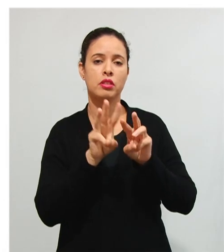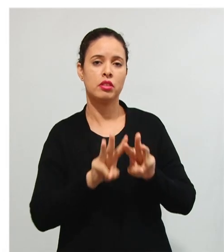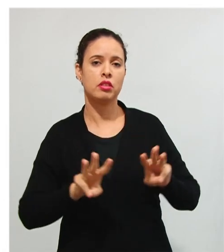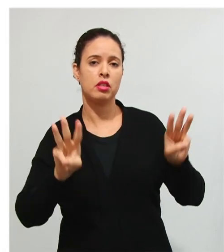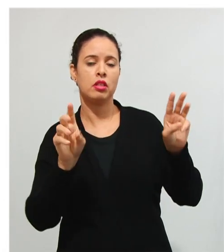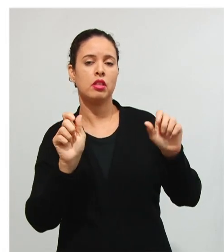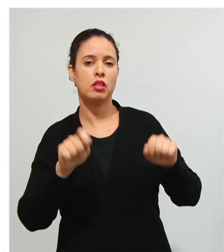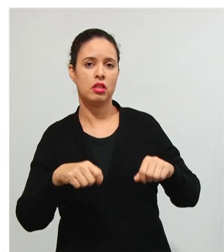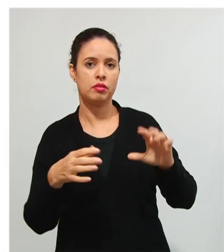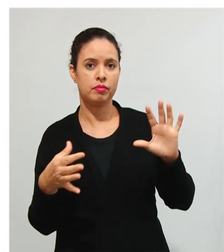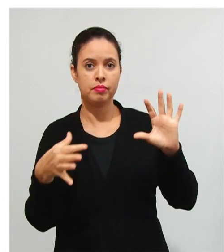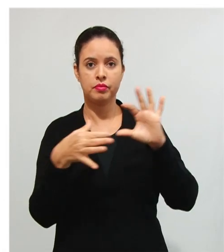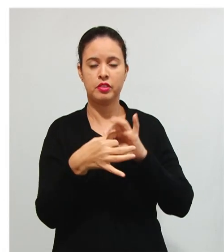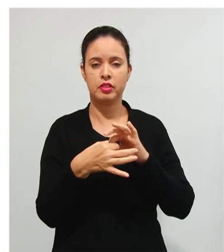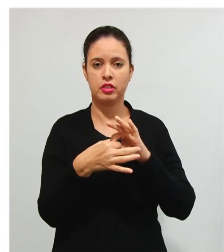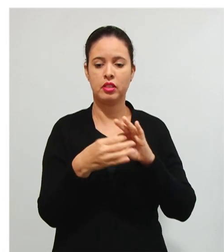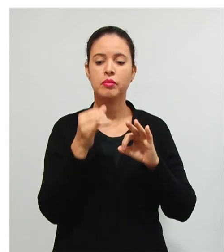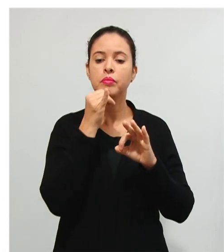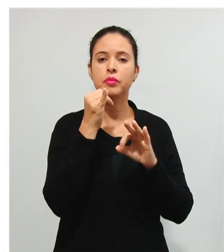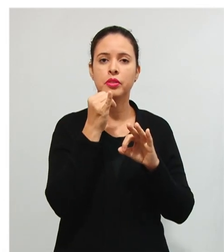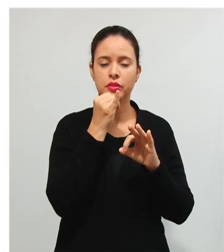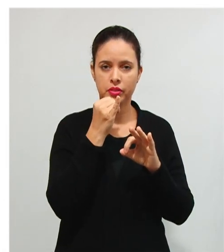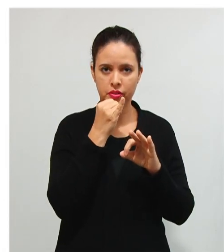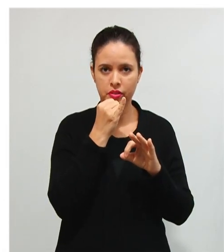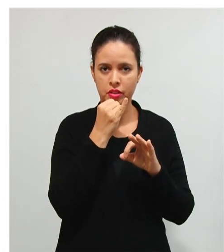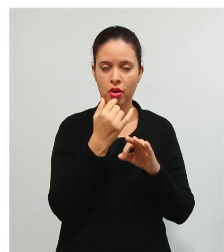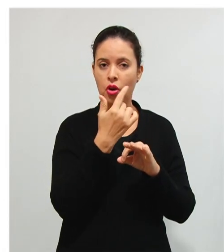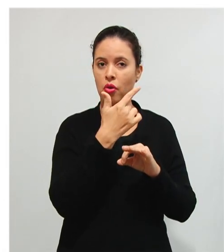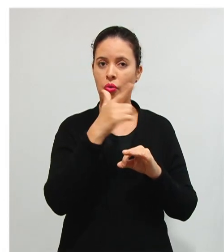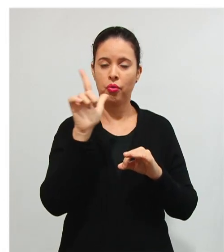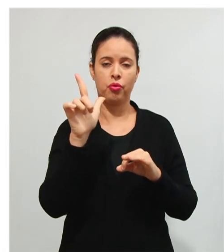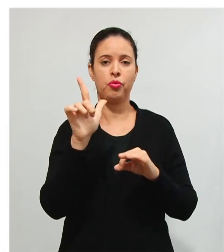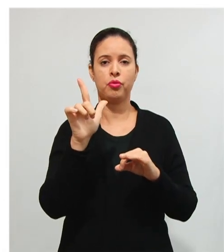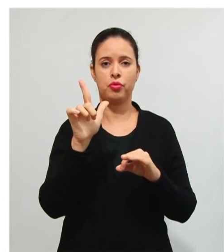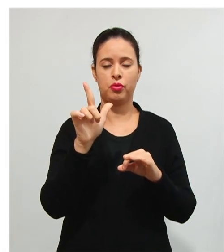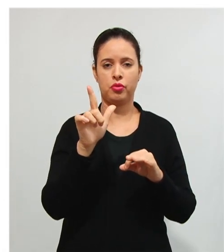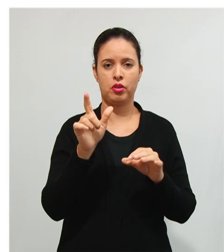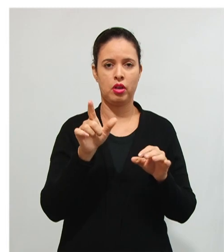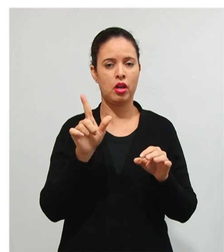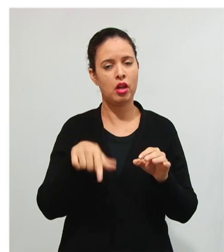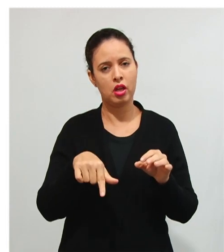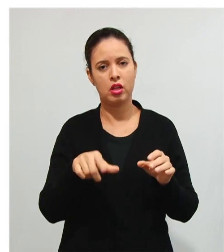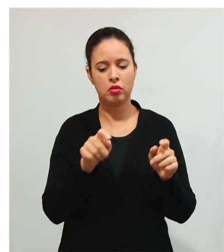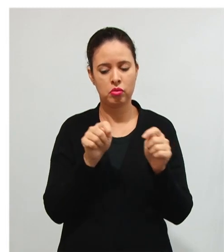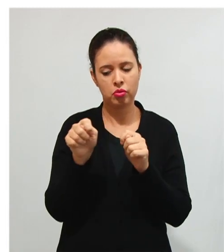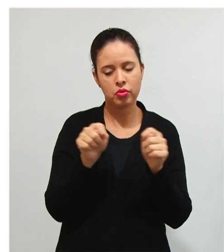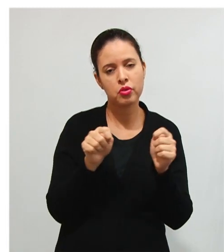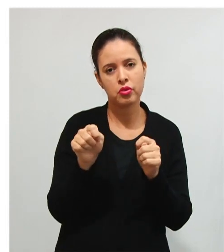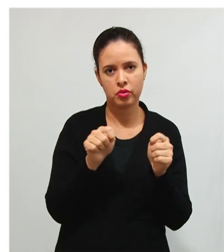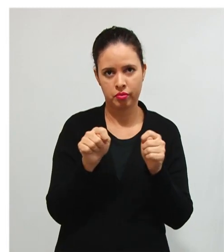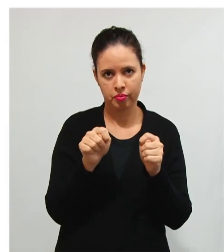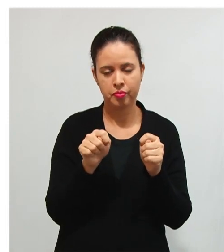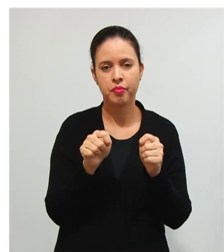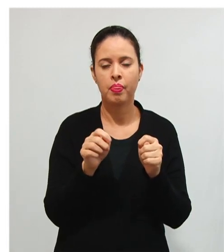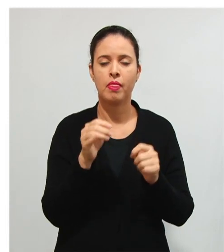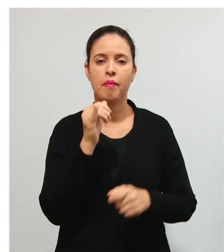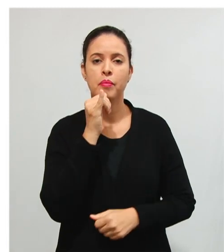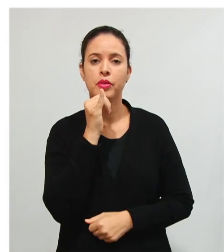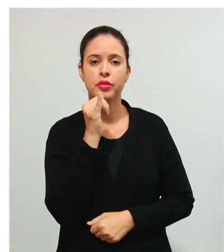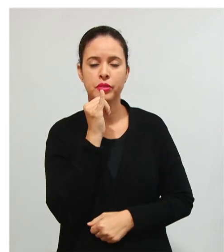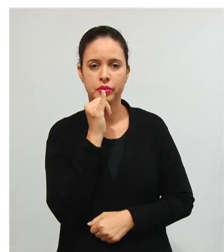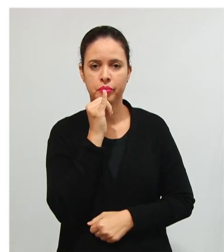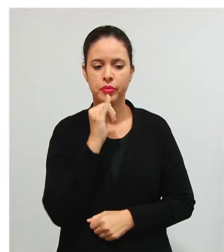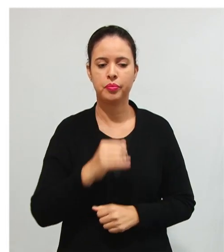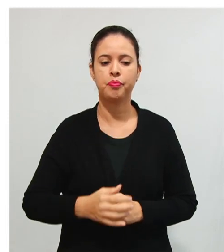ser integrada, por exemplo, lá com o Arduino e eu comandar o Arduino através desses comandos. Por exemplo,